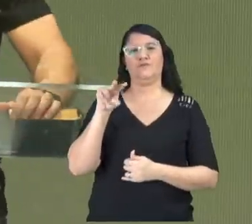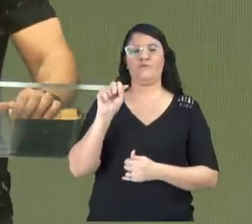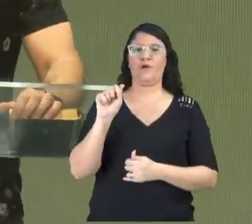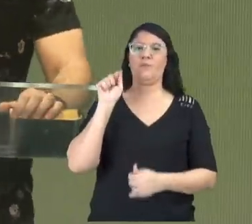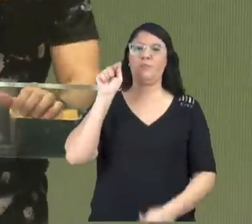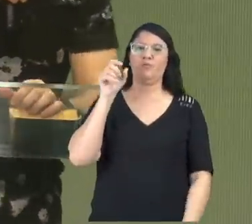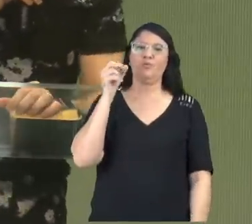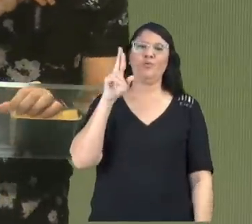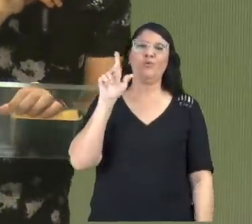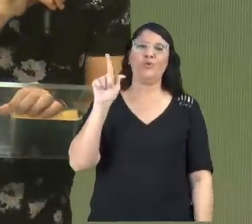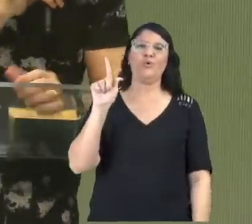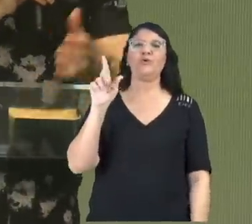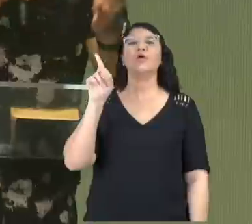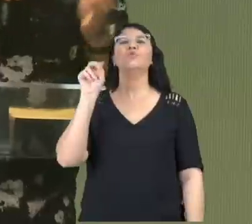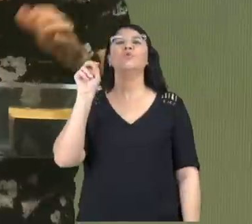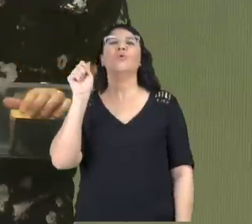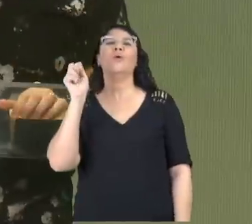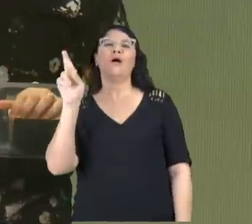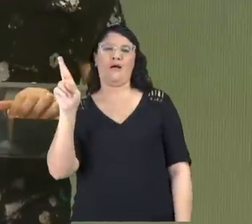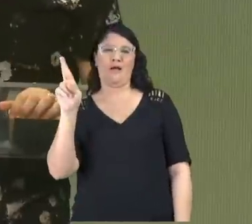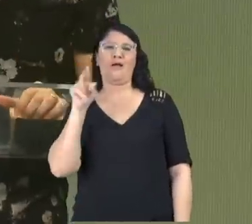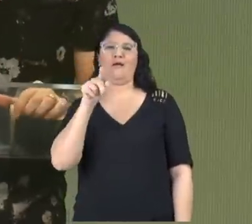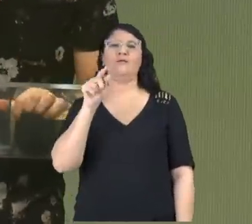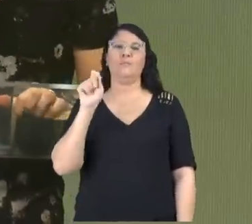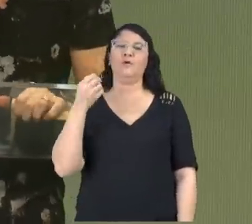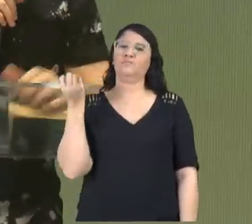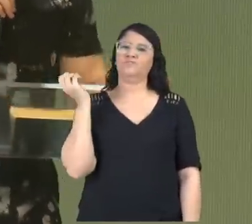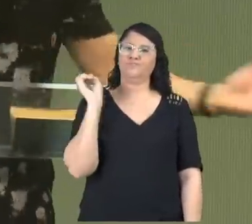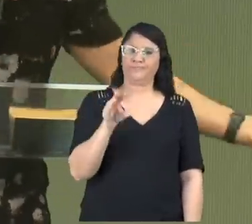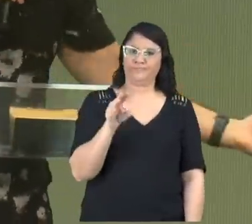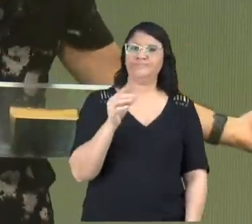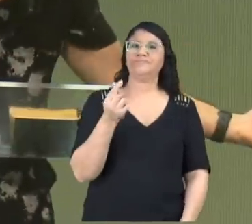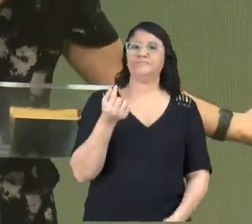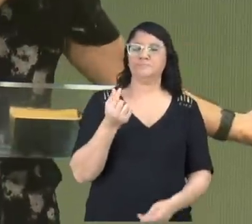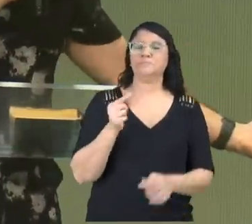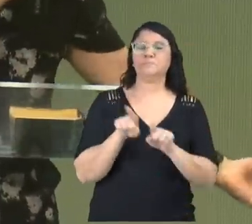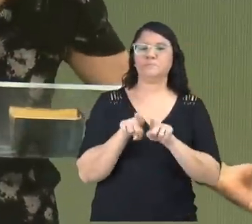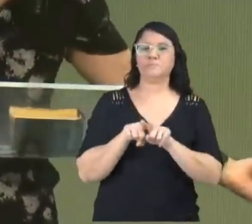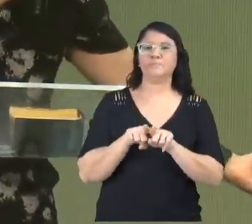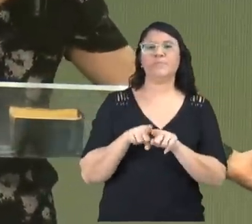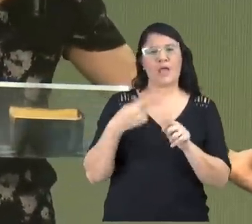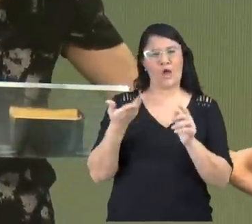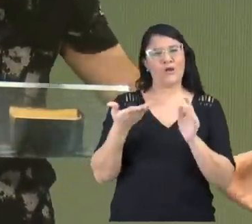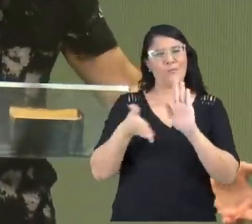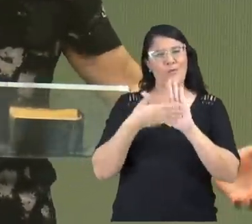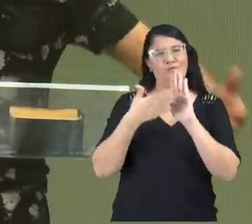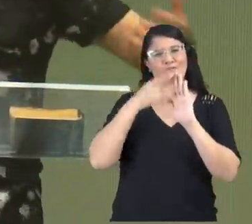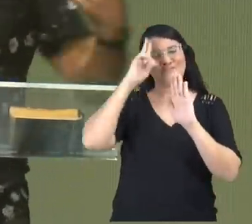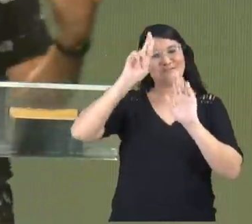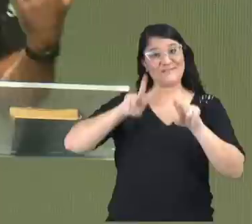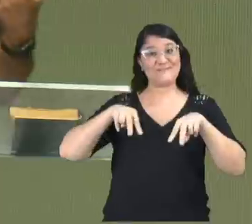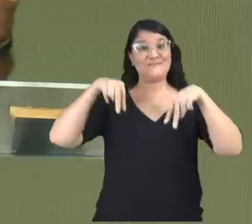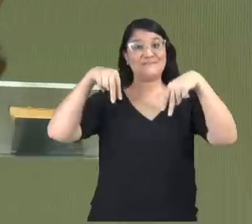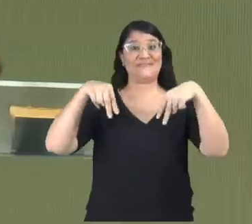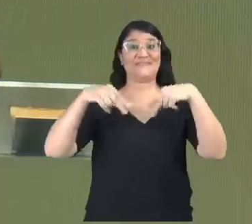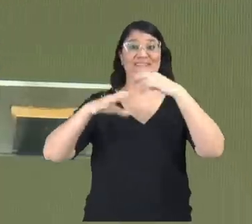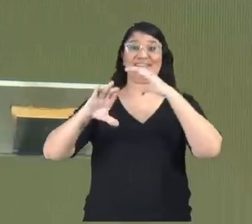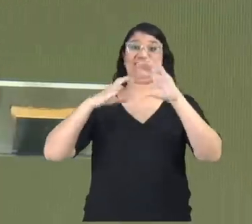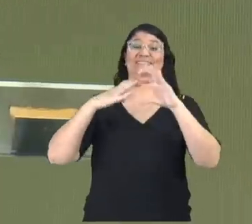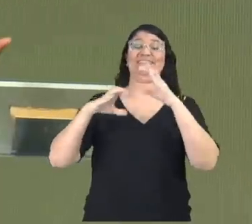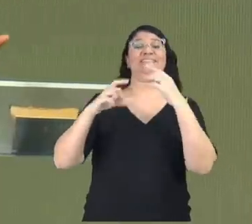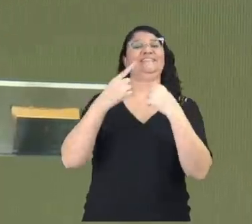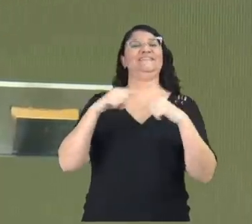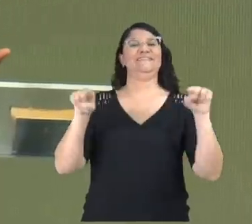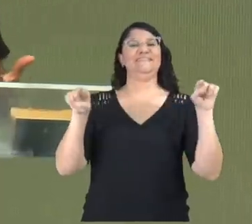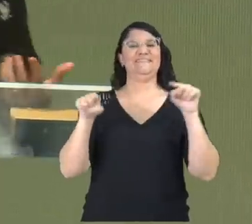também pode fazer a sua doação através do PayPal. Então, gente, vamos louvar o Senhor. Eu queria que você ficasse de pé para a gente cantar essa canção.